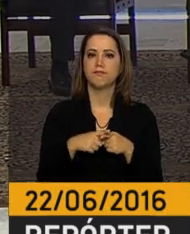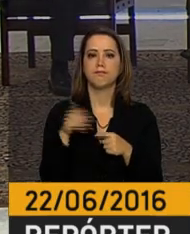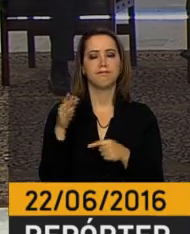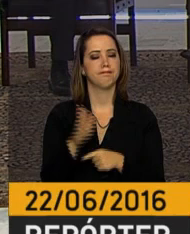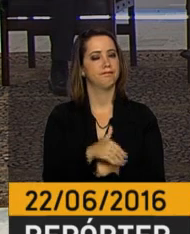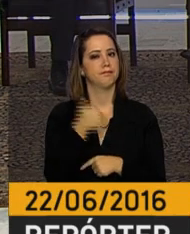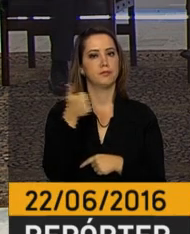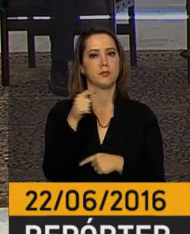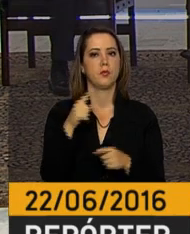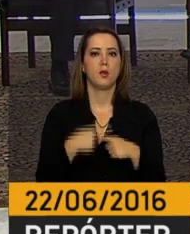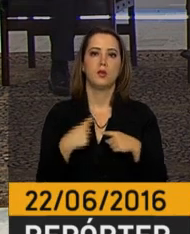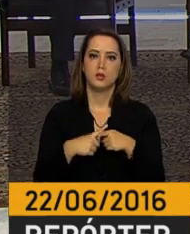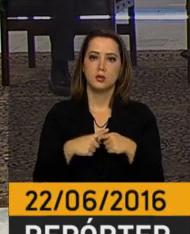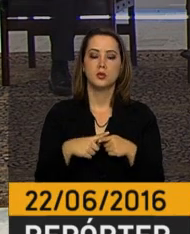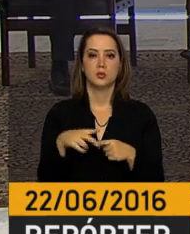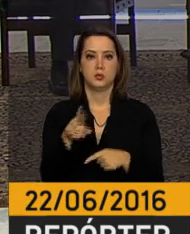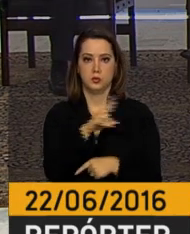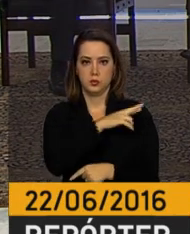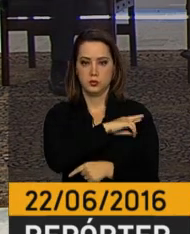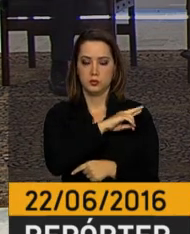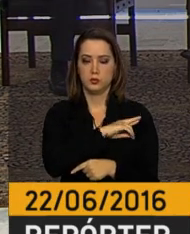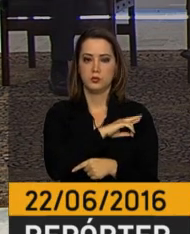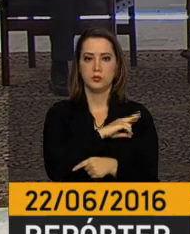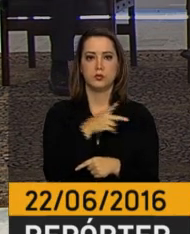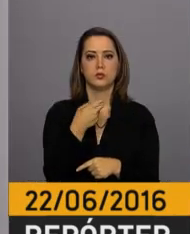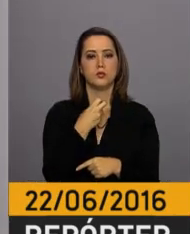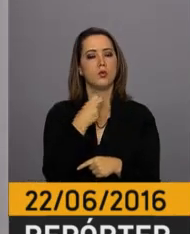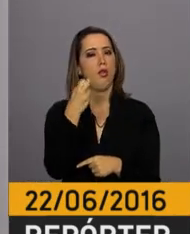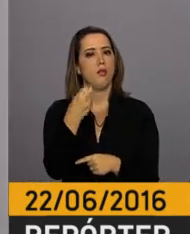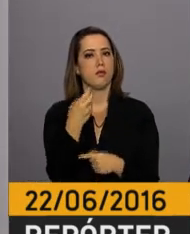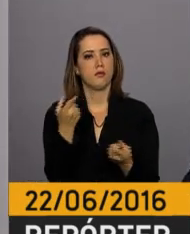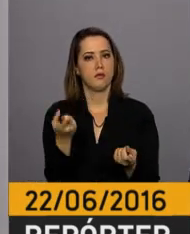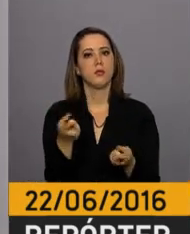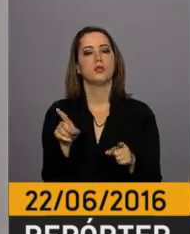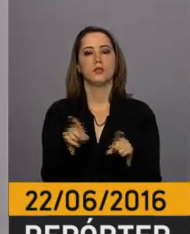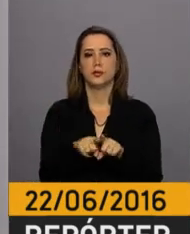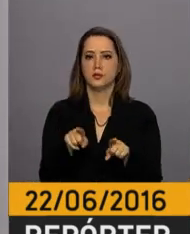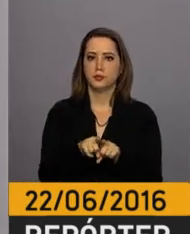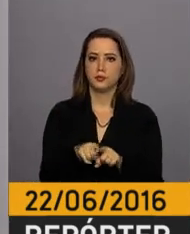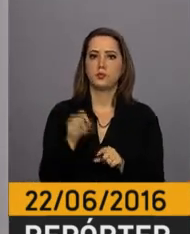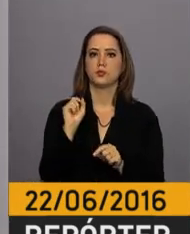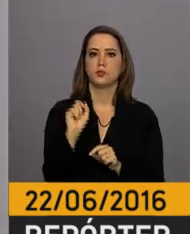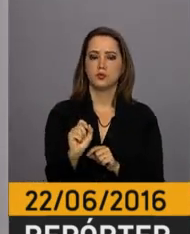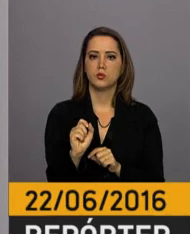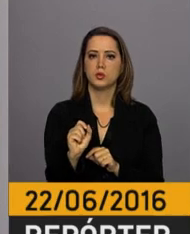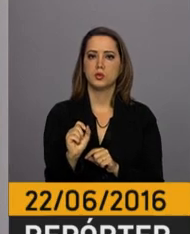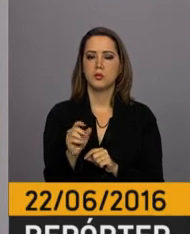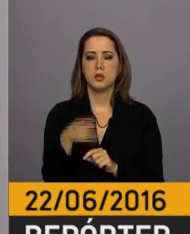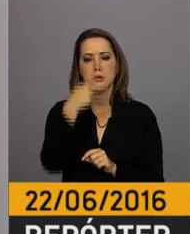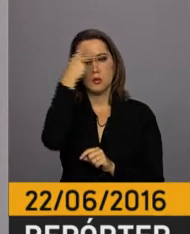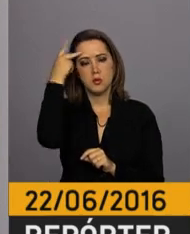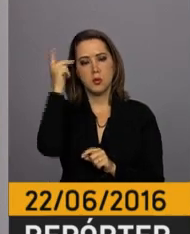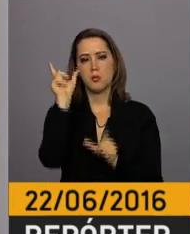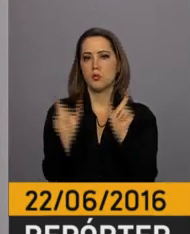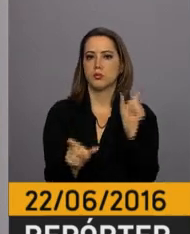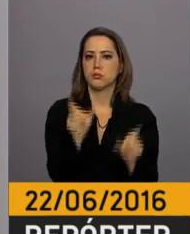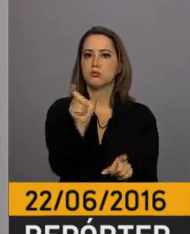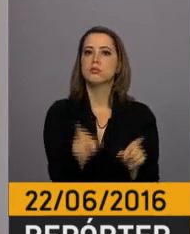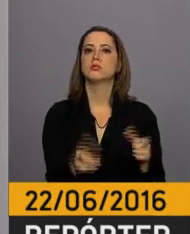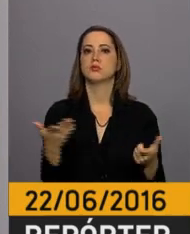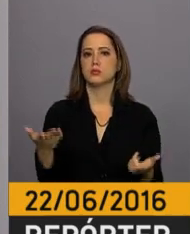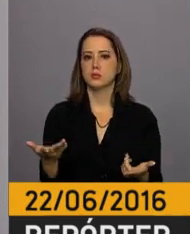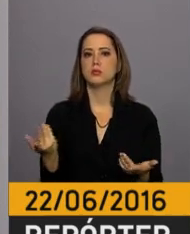aqui eu represento de certa maneira a voz e a vez do cidadão comum em suas